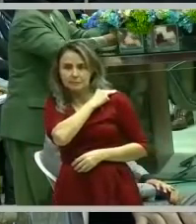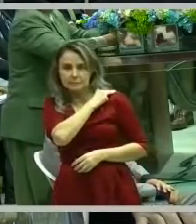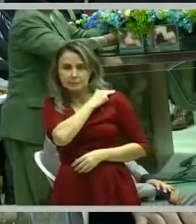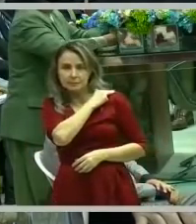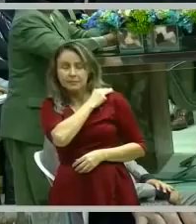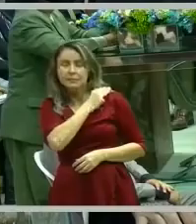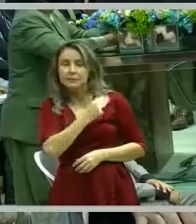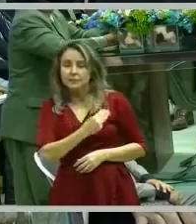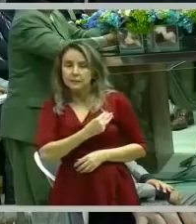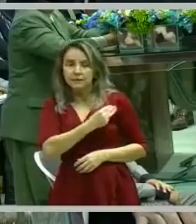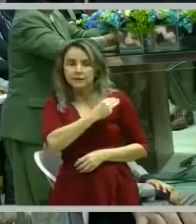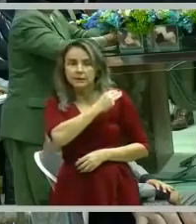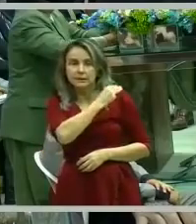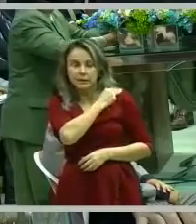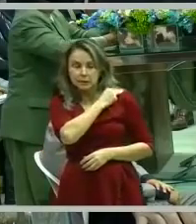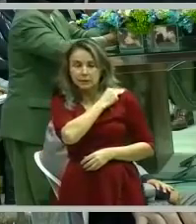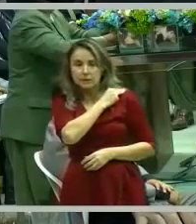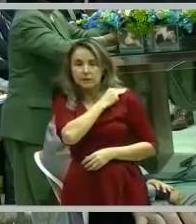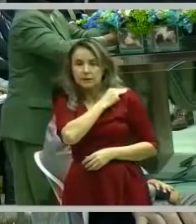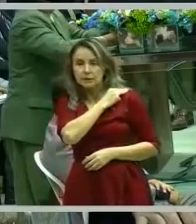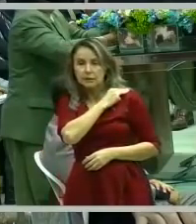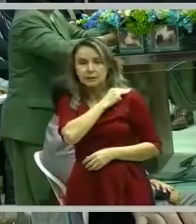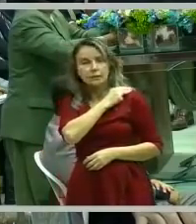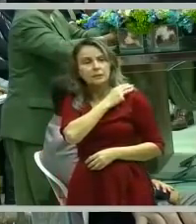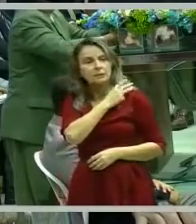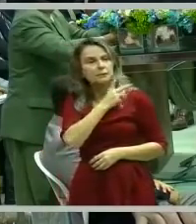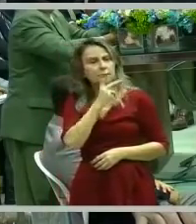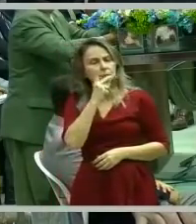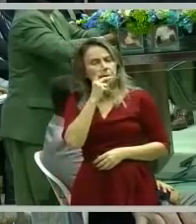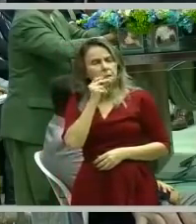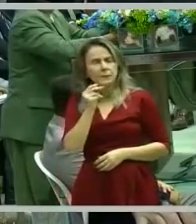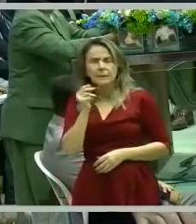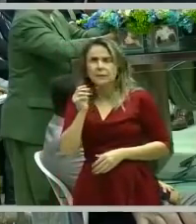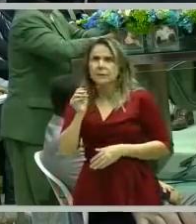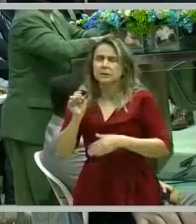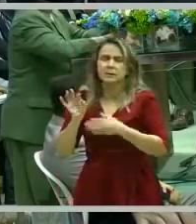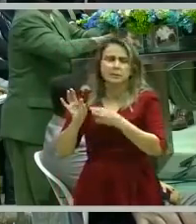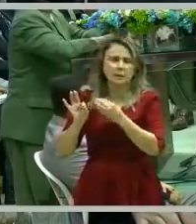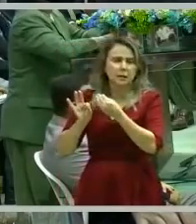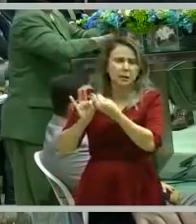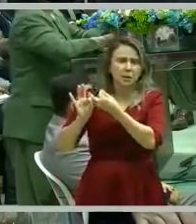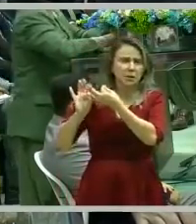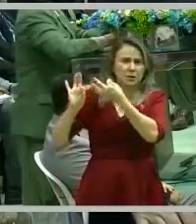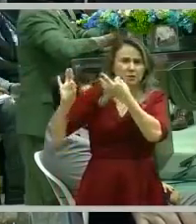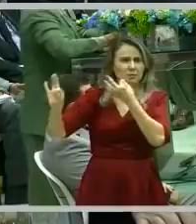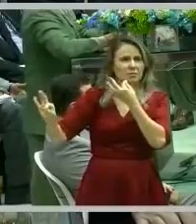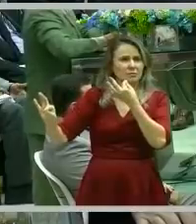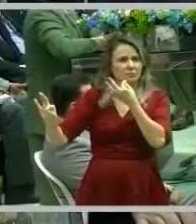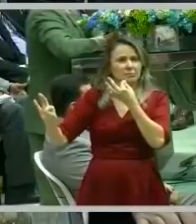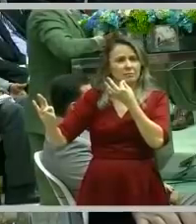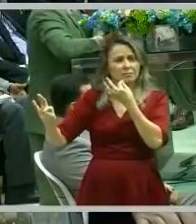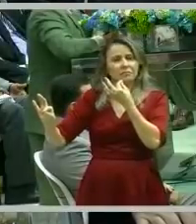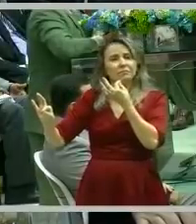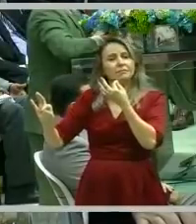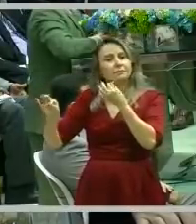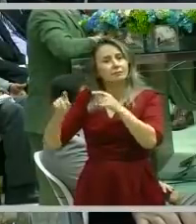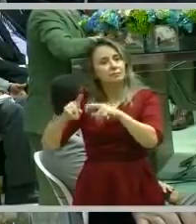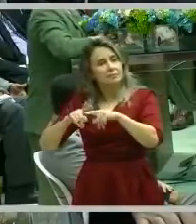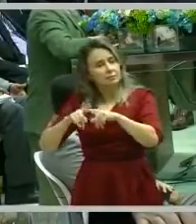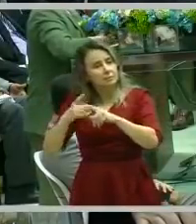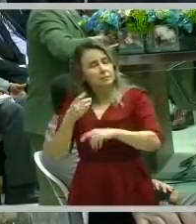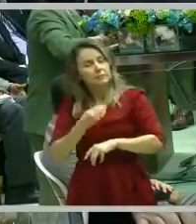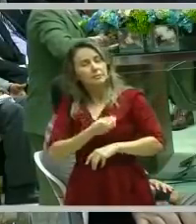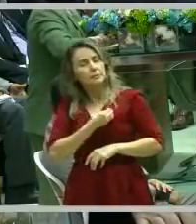ministros totalmente fora da direção de Deus, totalmente fora. E eles vivem muito bem, obrigado.